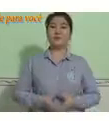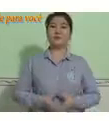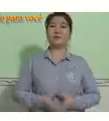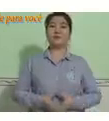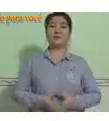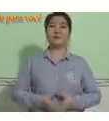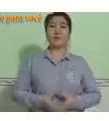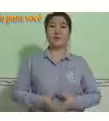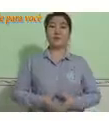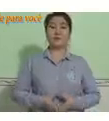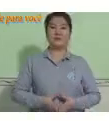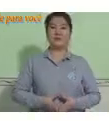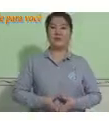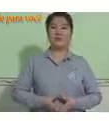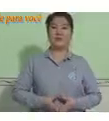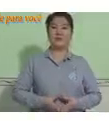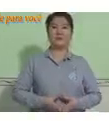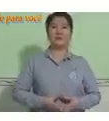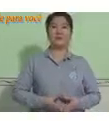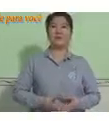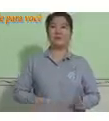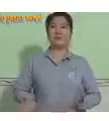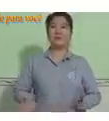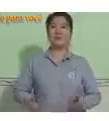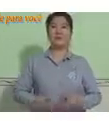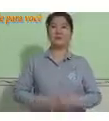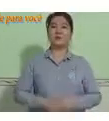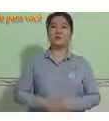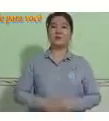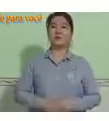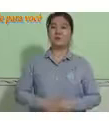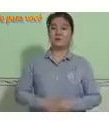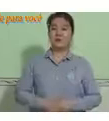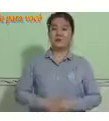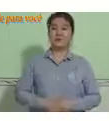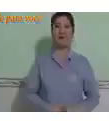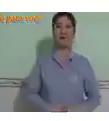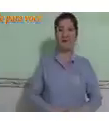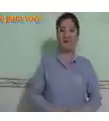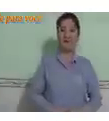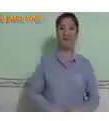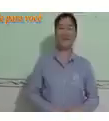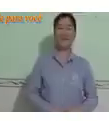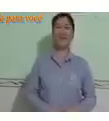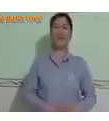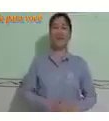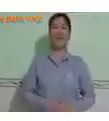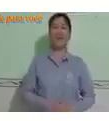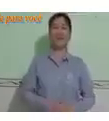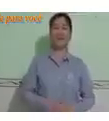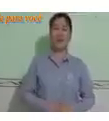e consiste em MAPNAS 12 perguntas 2.1 2 3 4 5